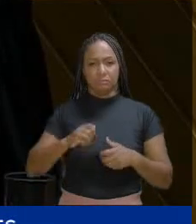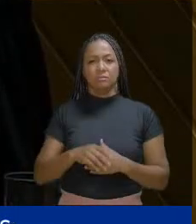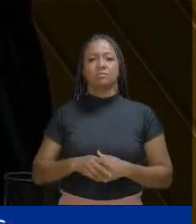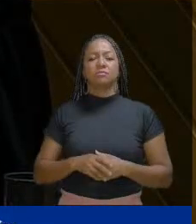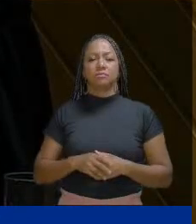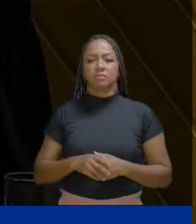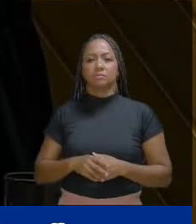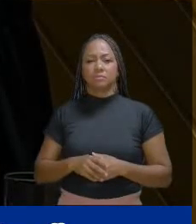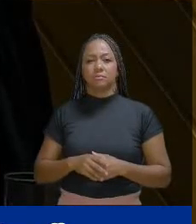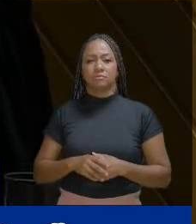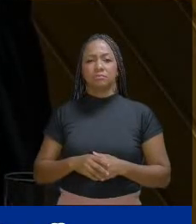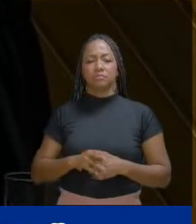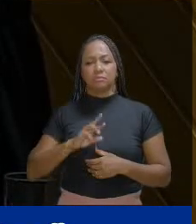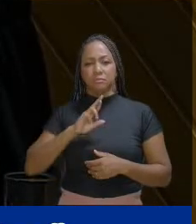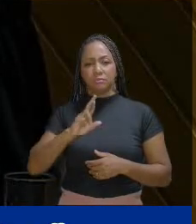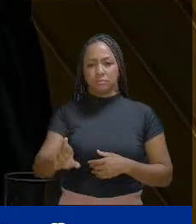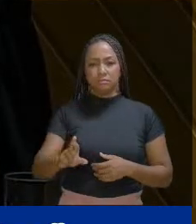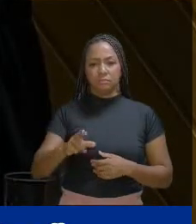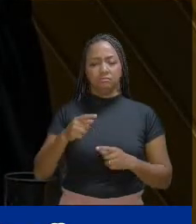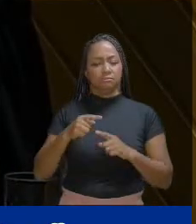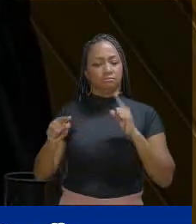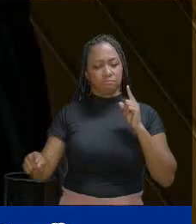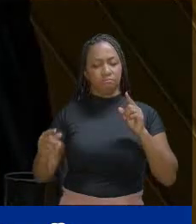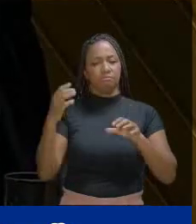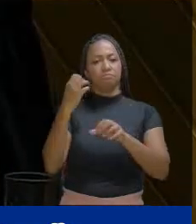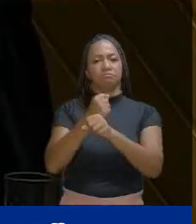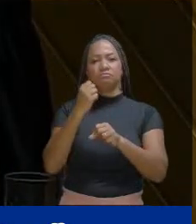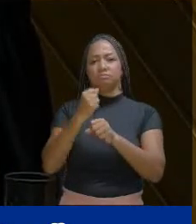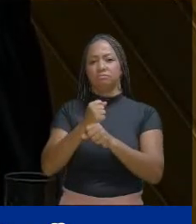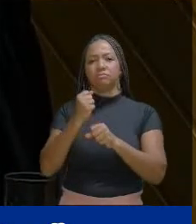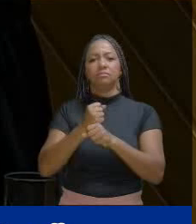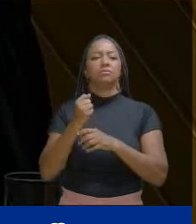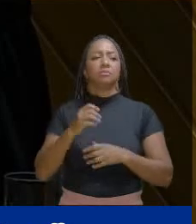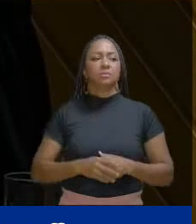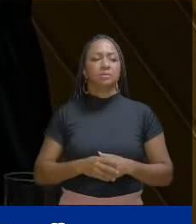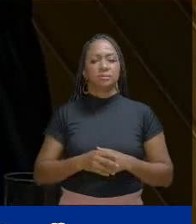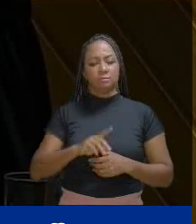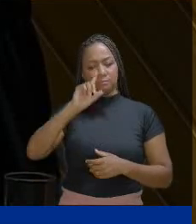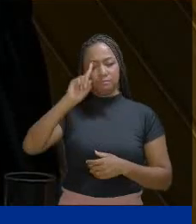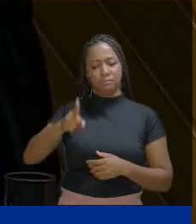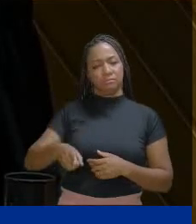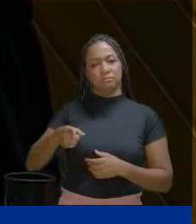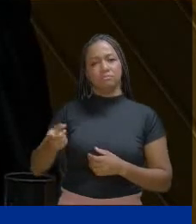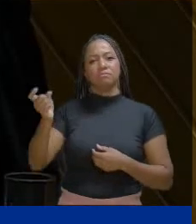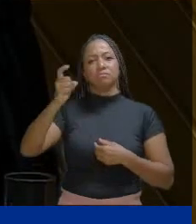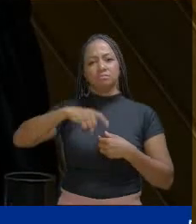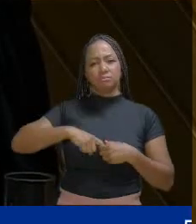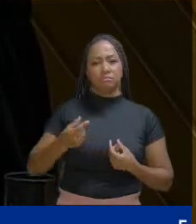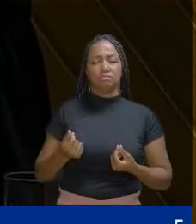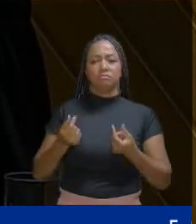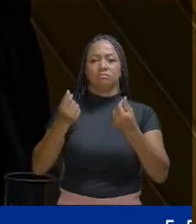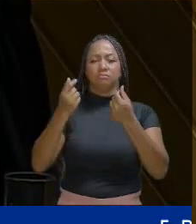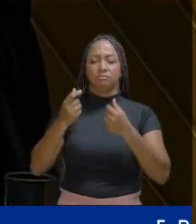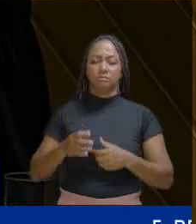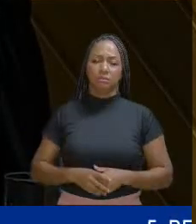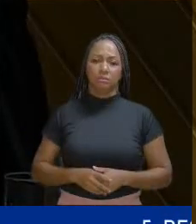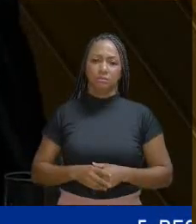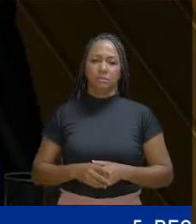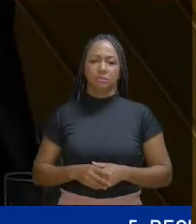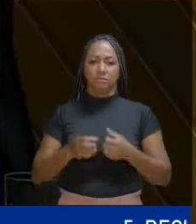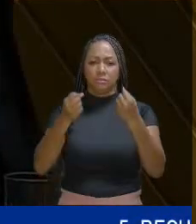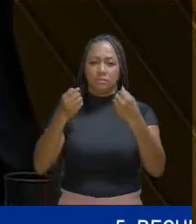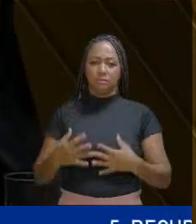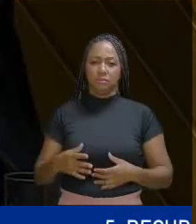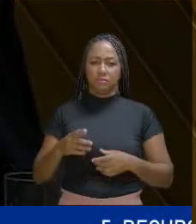tais postulados, resultando na desaprovação das contas e na determinação de devolução do valor ao erário.